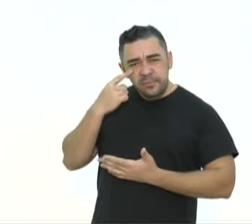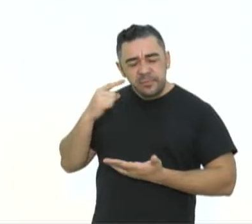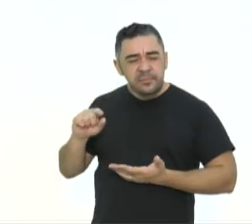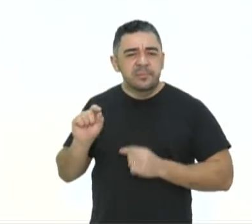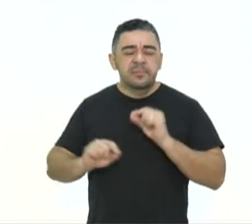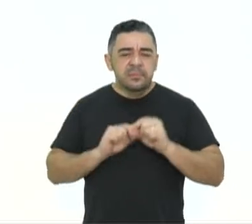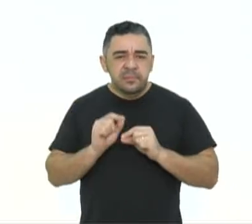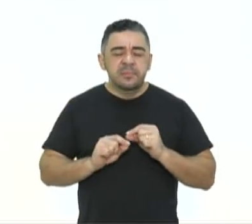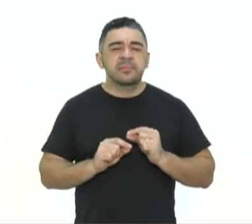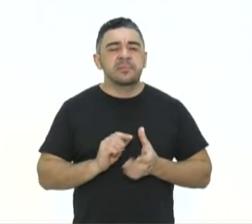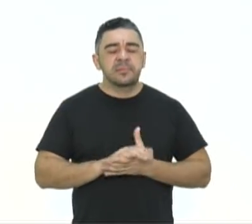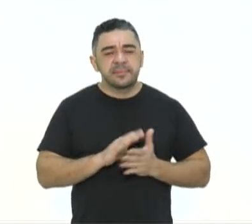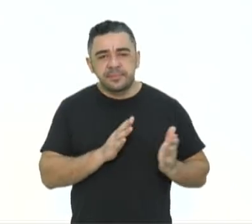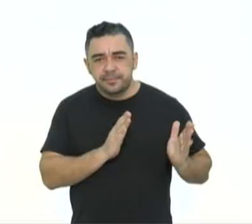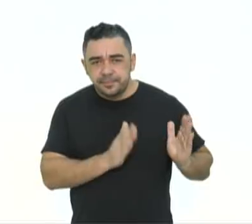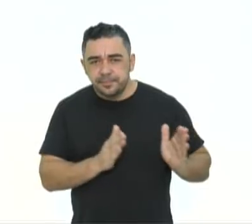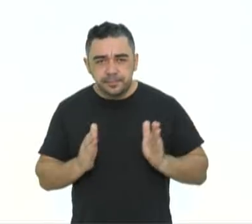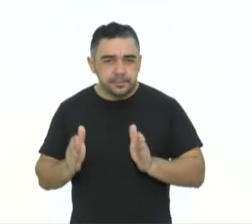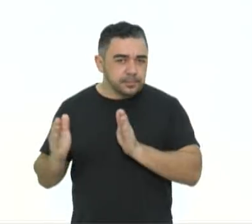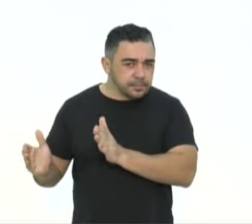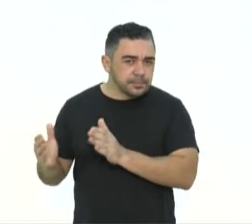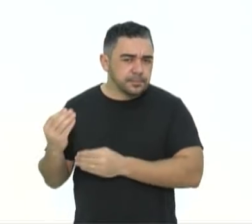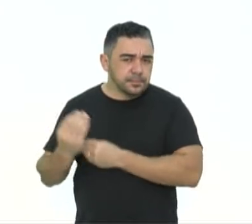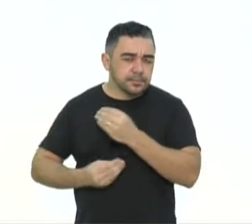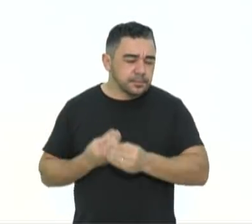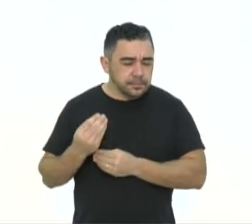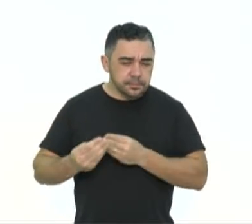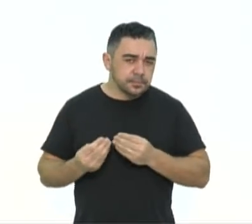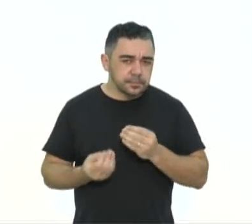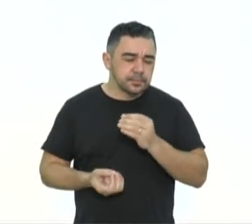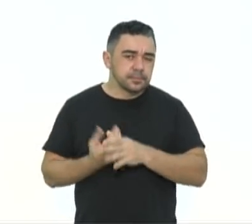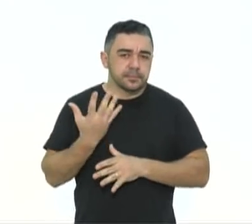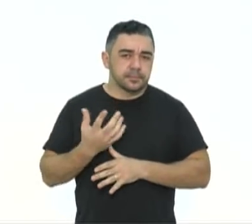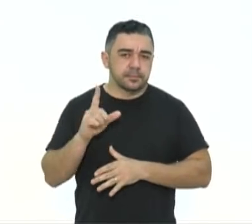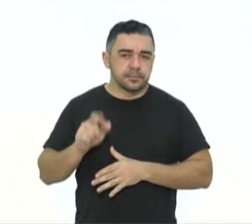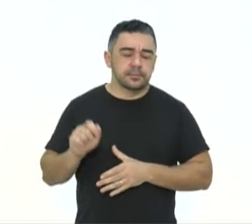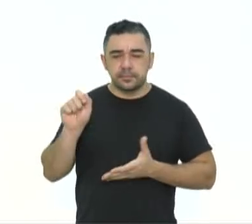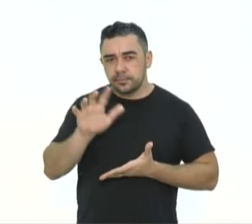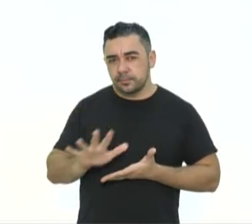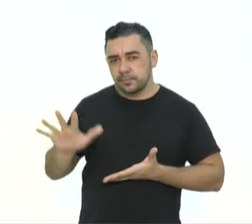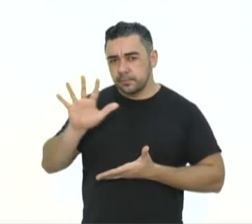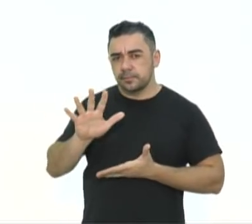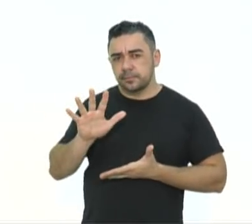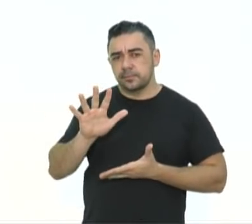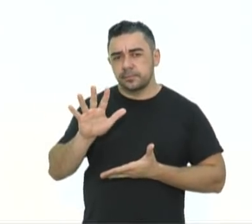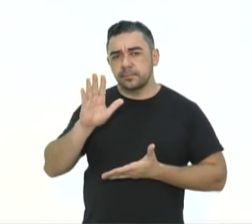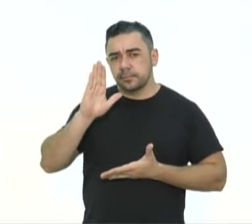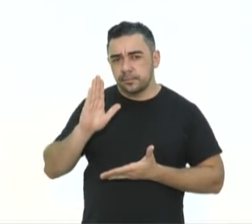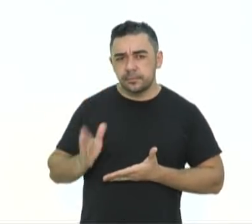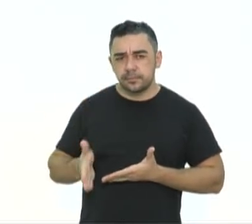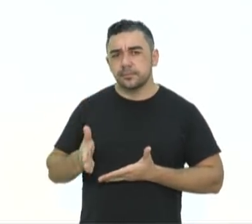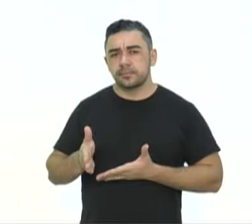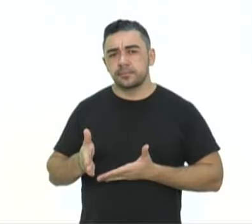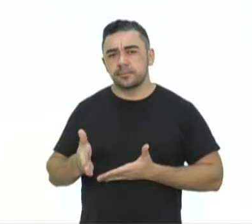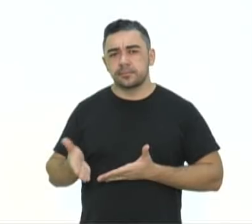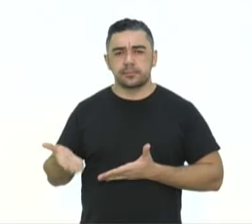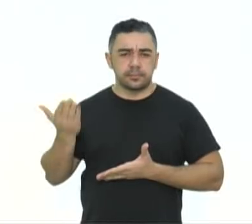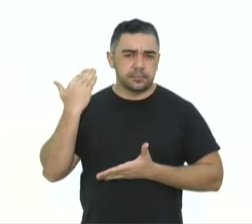que o processo de produção da imagem já tinha bem na